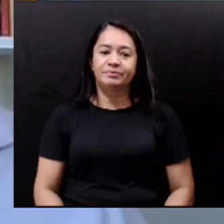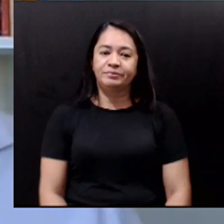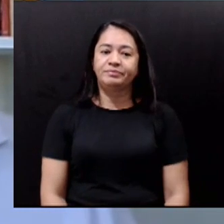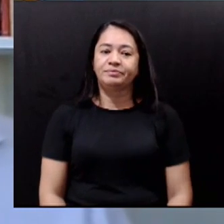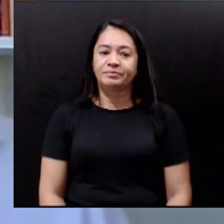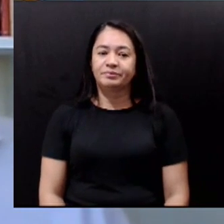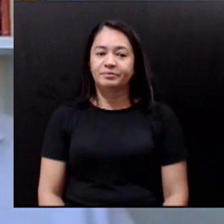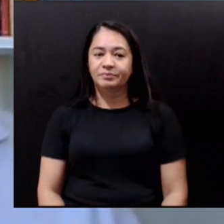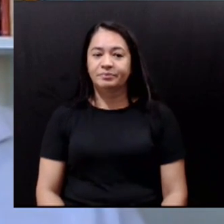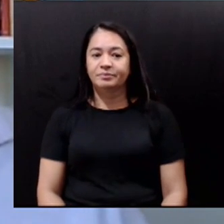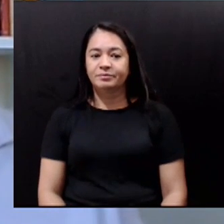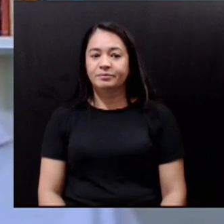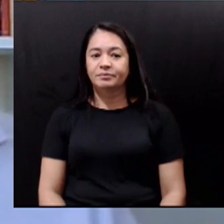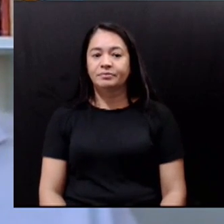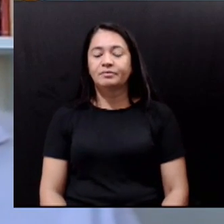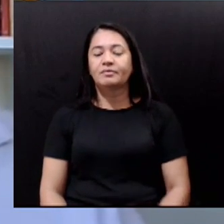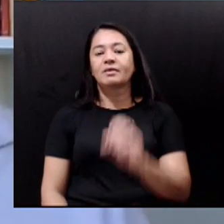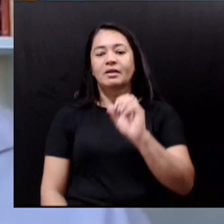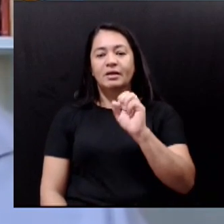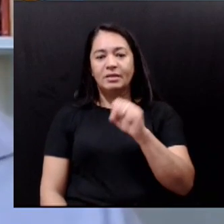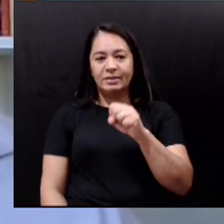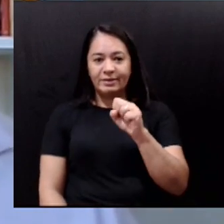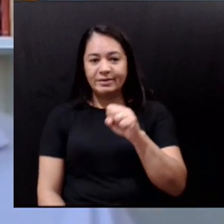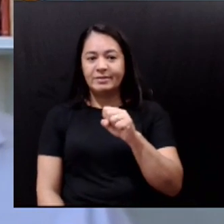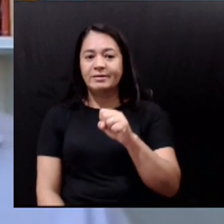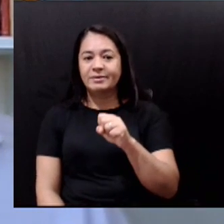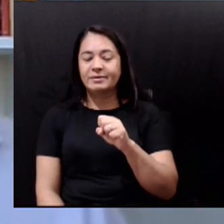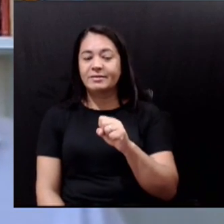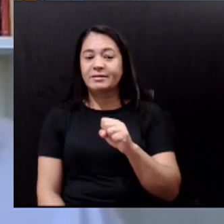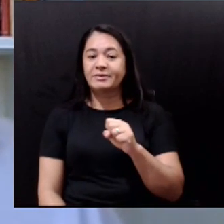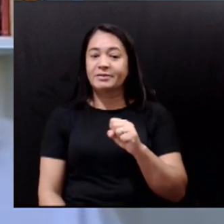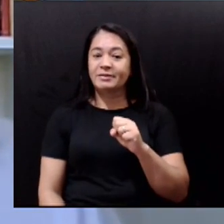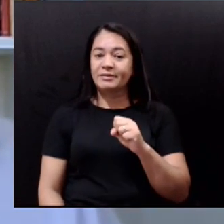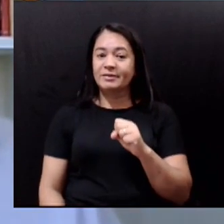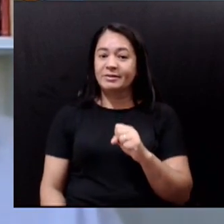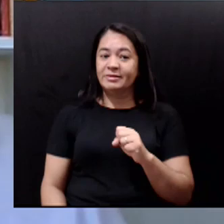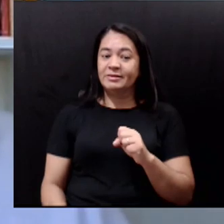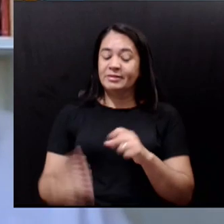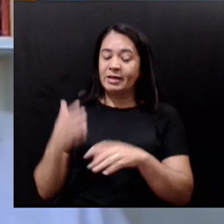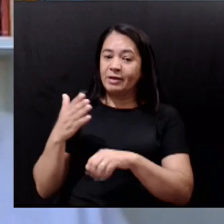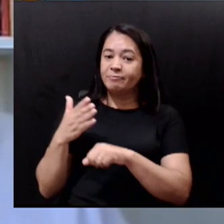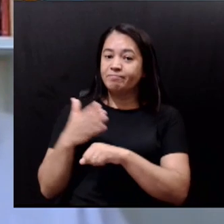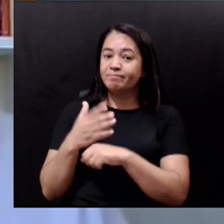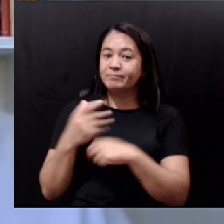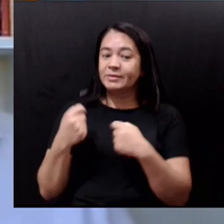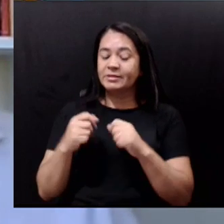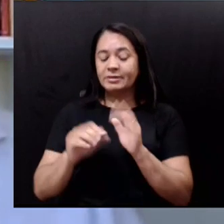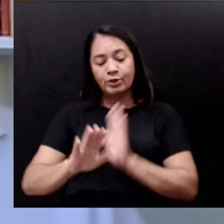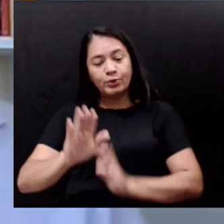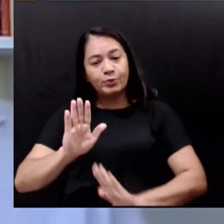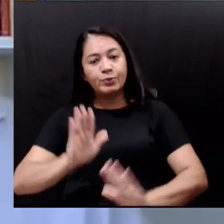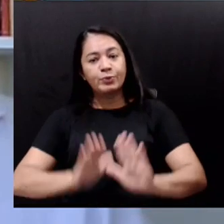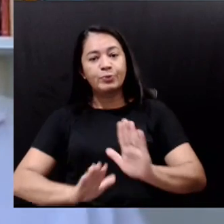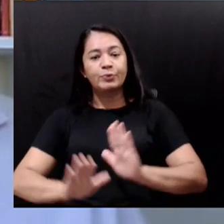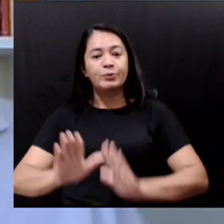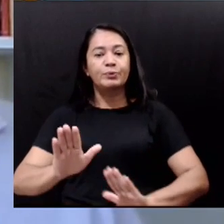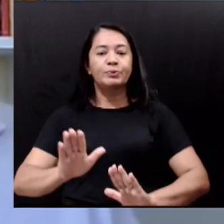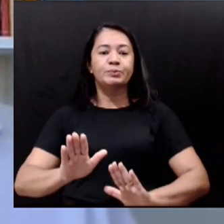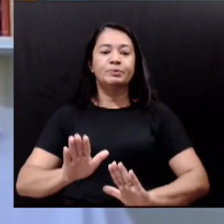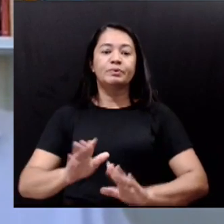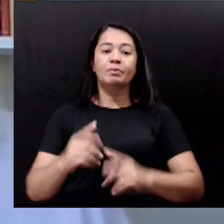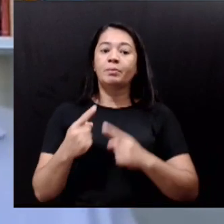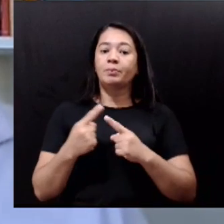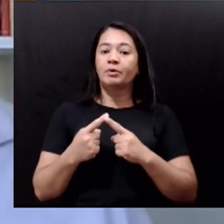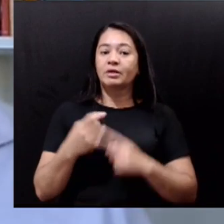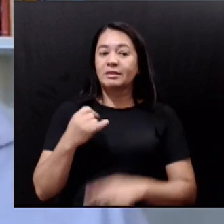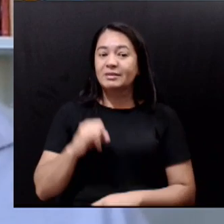A intervenção ela tem que ser um pouco mais ela é um pouco mais delicada, né? Infelizmente. Até porque se for uma relação de